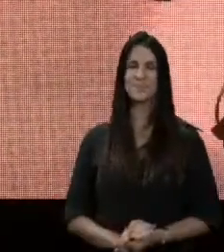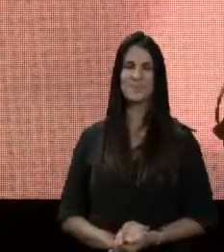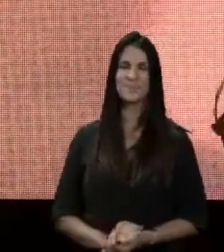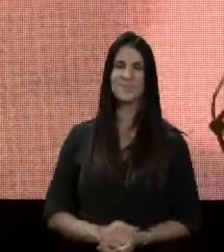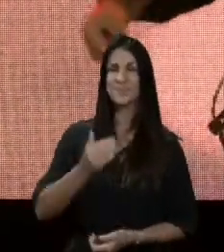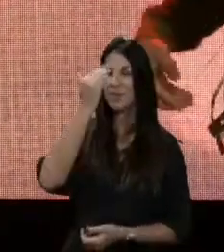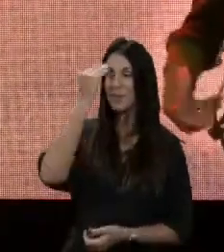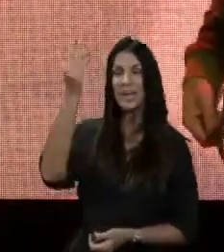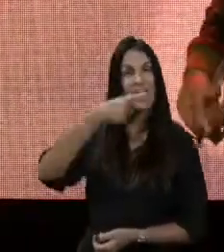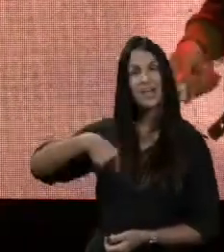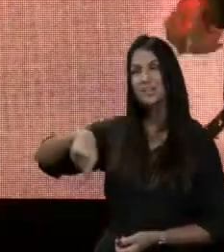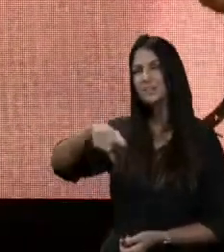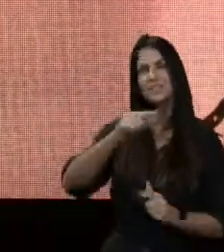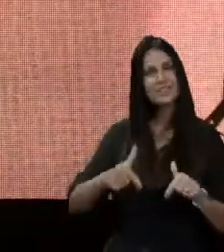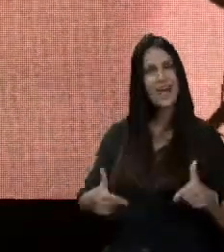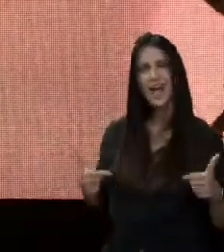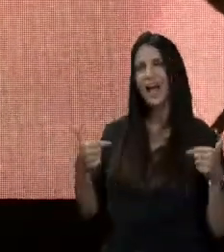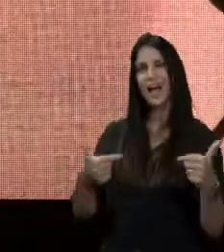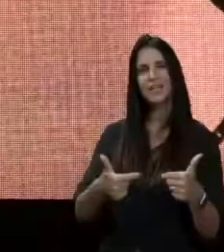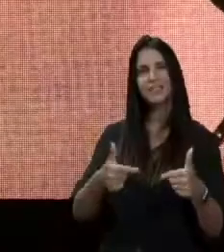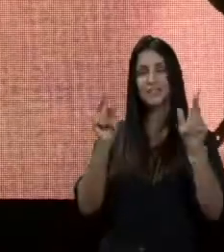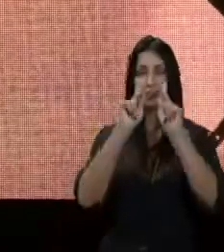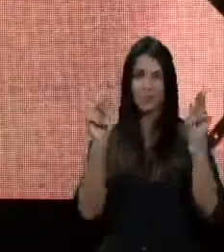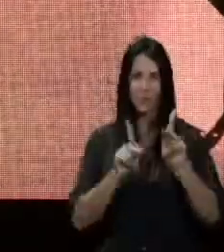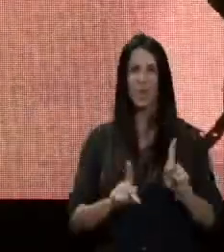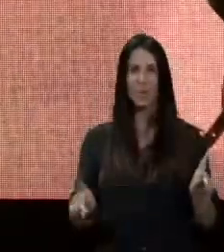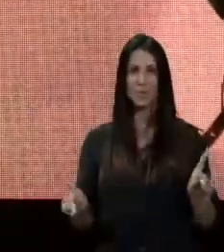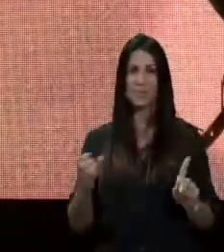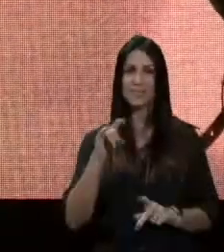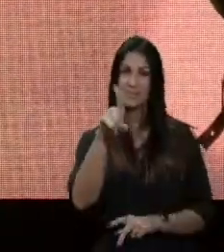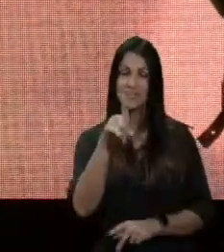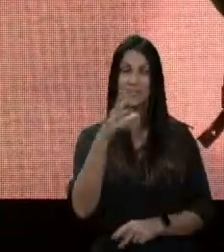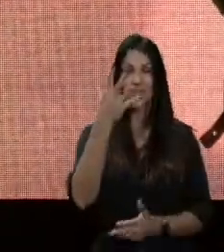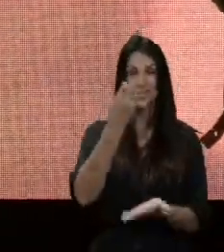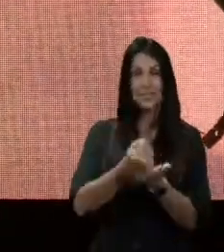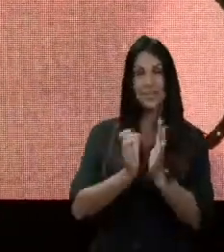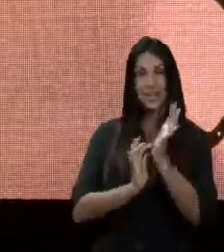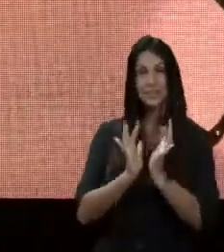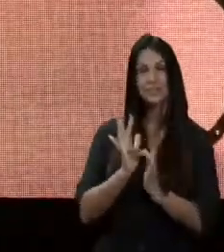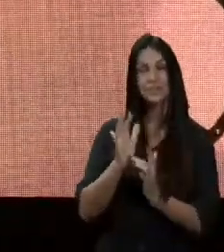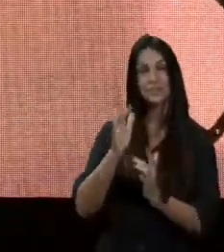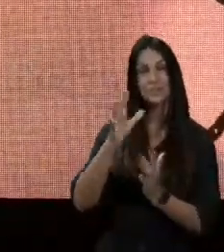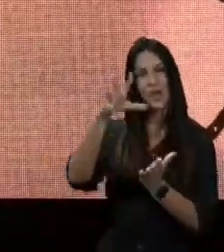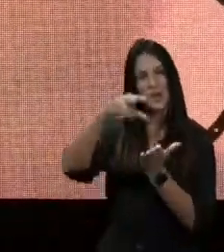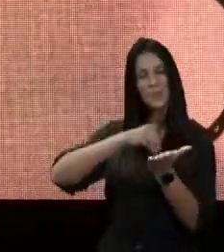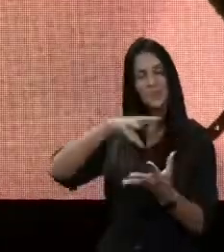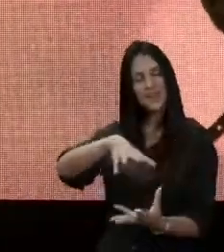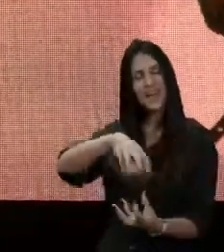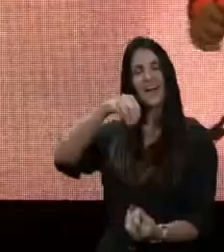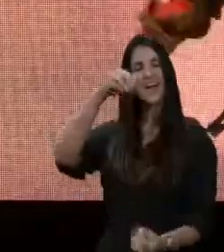orasse junto agora e se você quer começar uma nova vida com Jesus Repete comigo a sua oração mas Repete não há mesmo